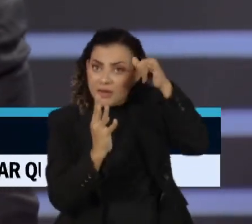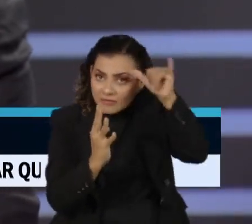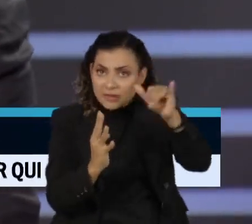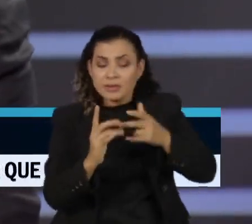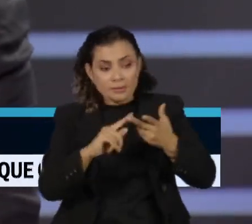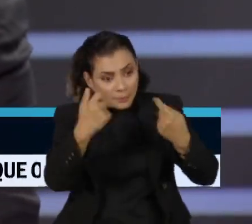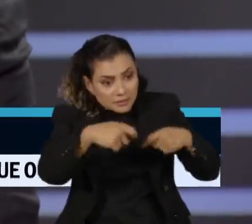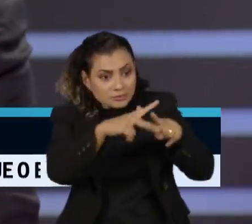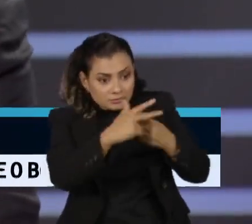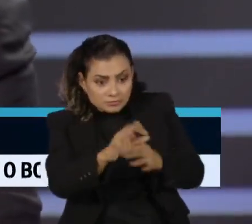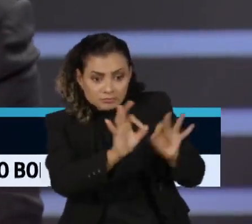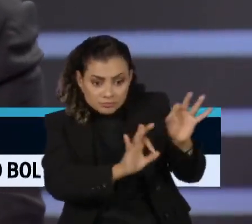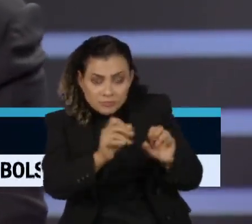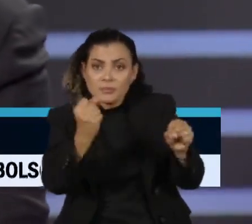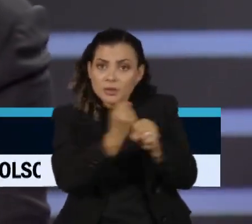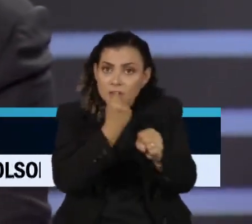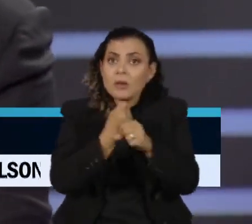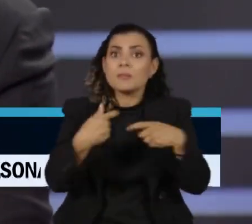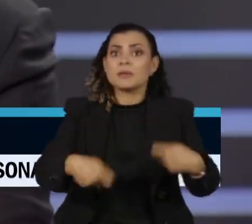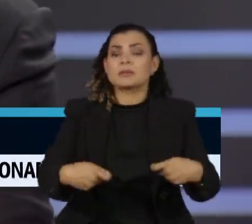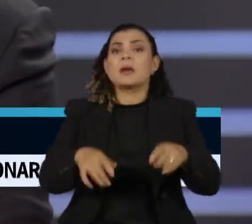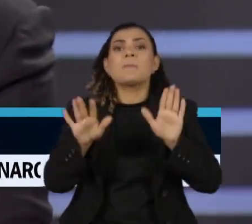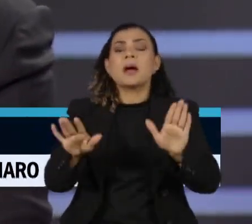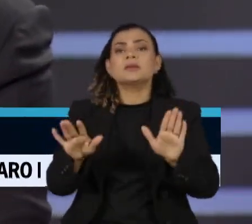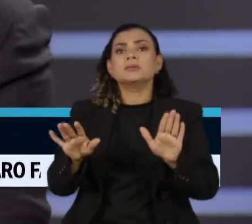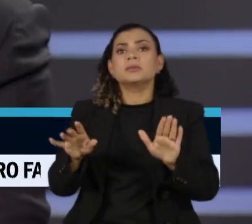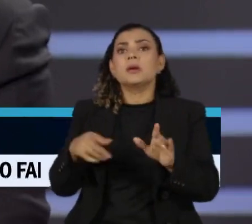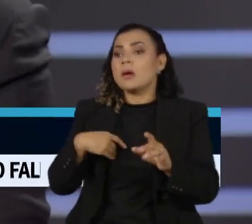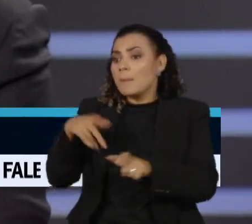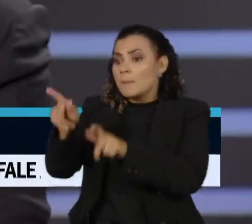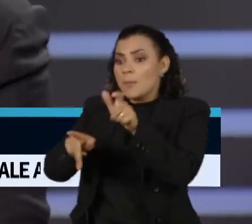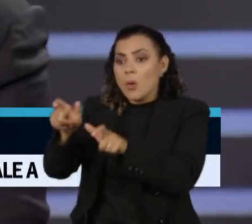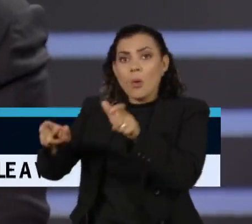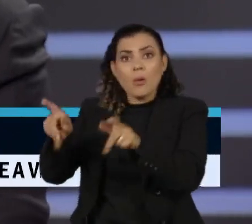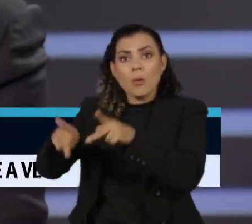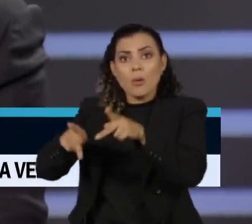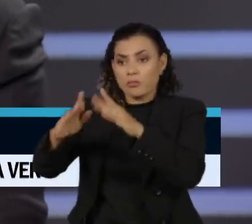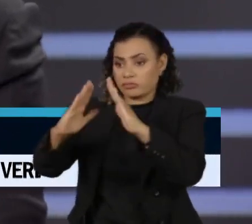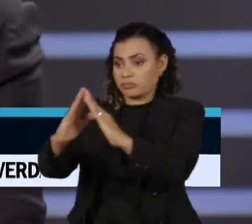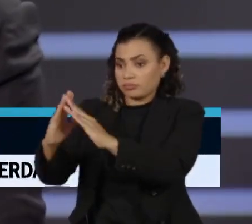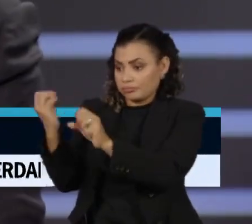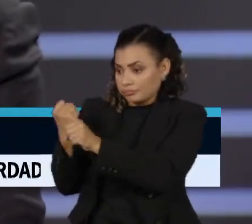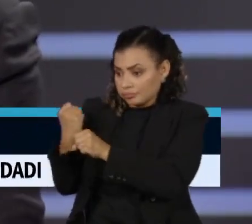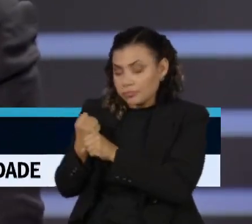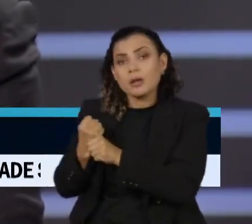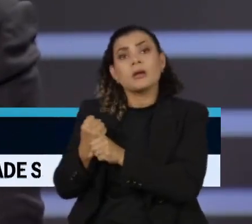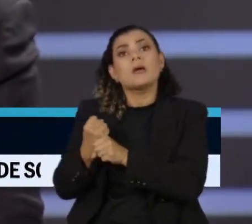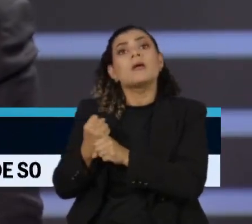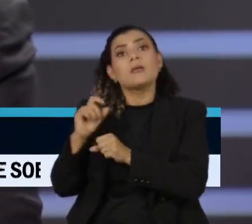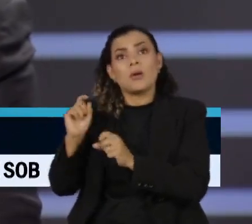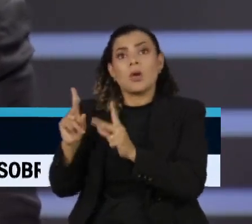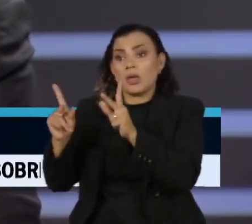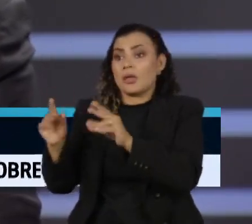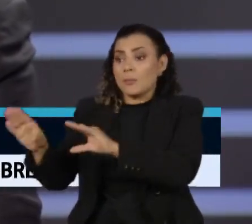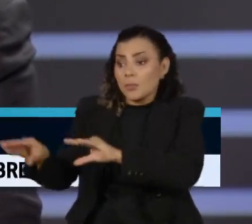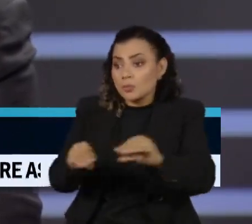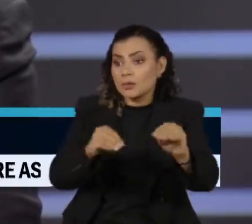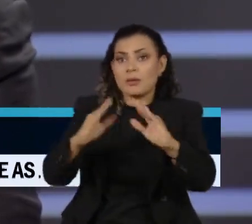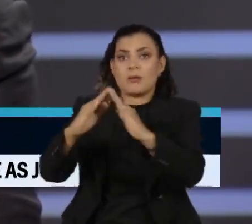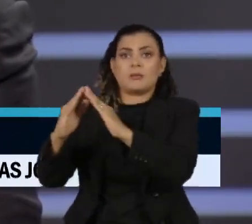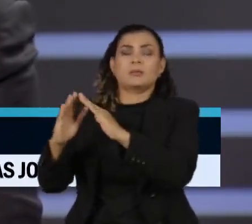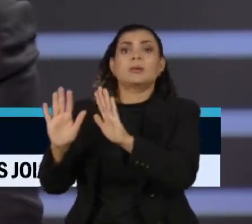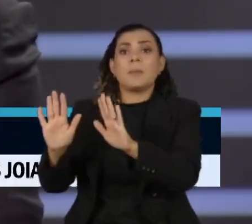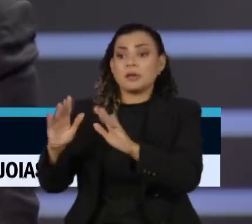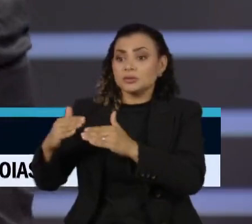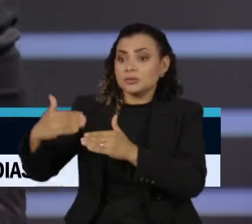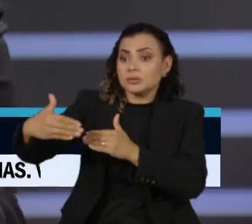essa população está aí. Eu não consigo mais tirar essa população daí. Não é claro que tentar evitar que nas próximas ocupações